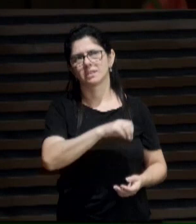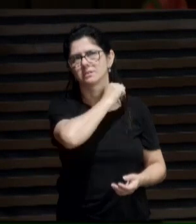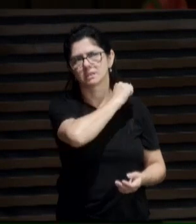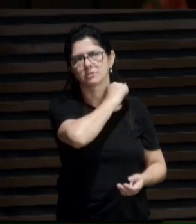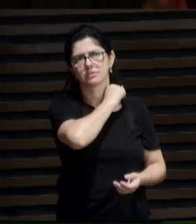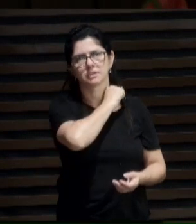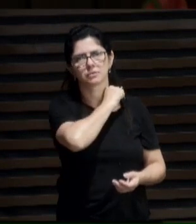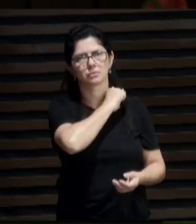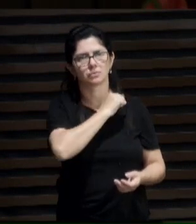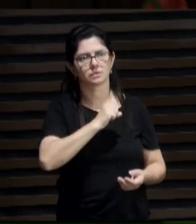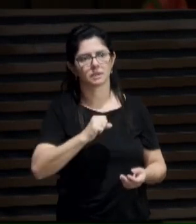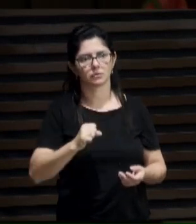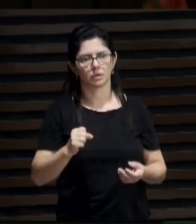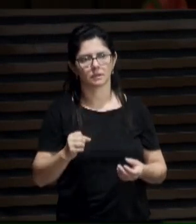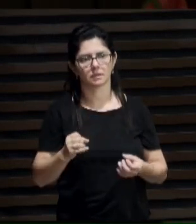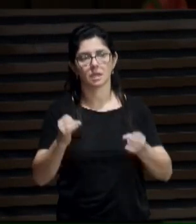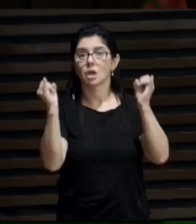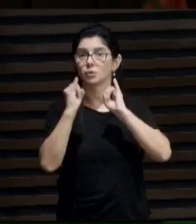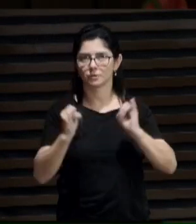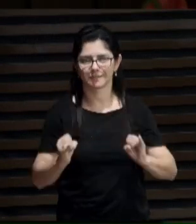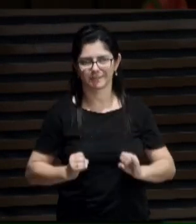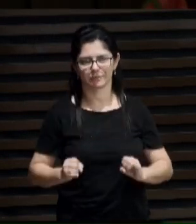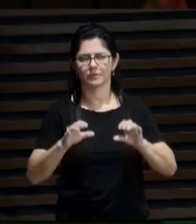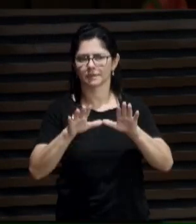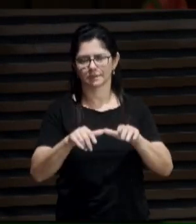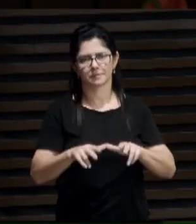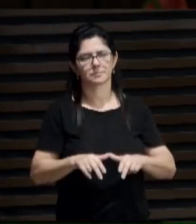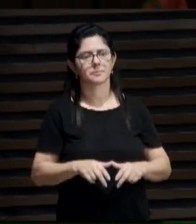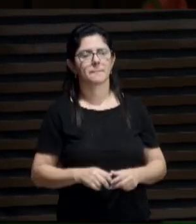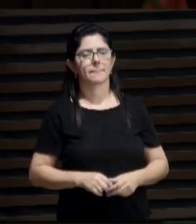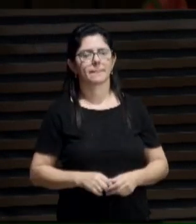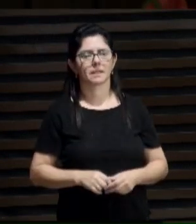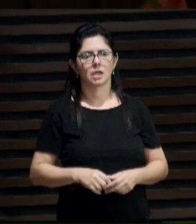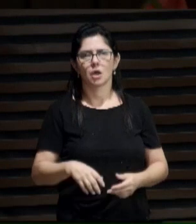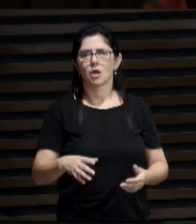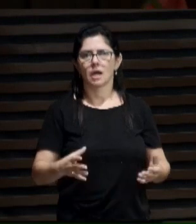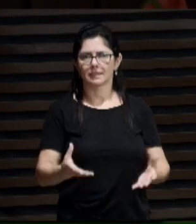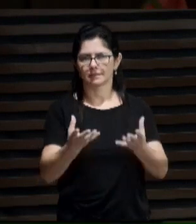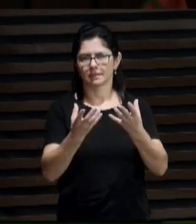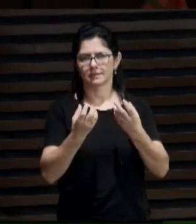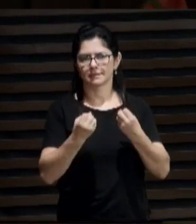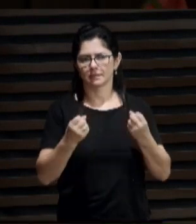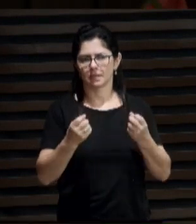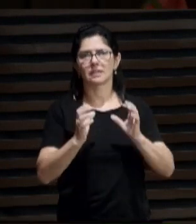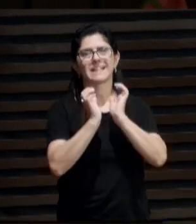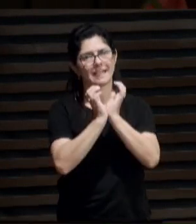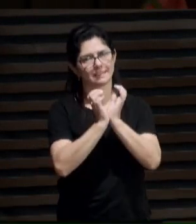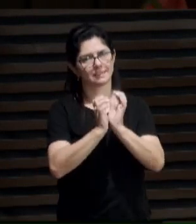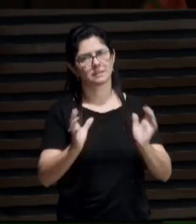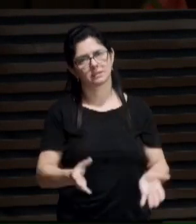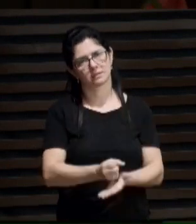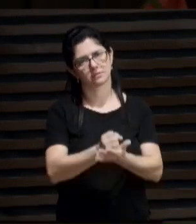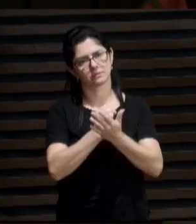e centrado no homem, como diz Malaquias 1,7, o cálice da salvação se refere à